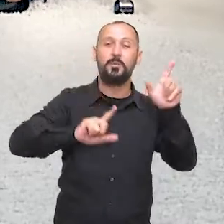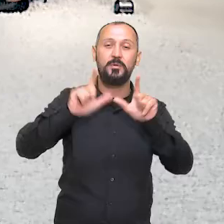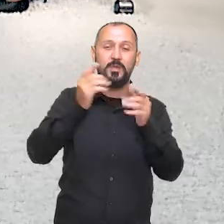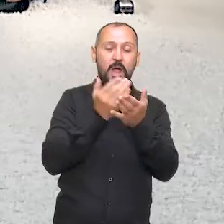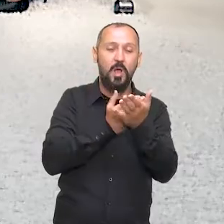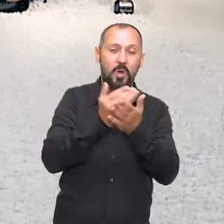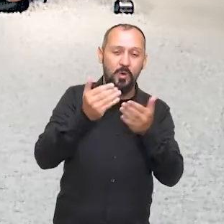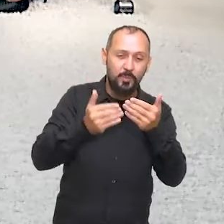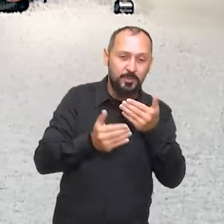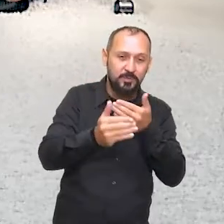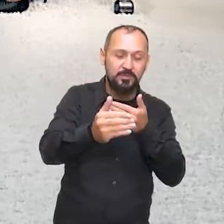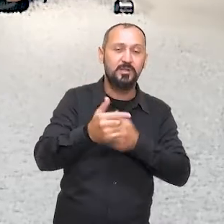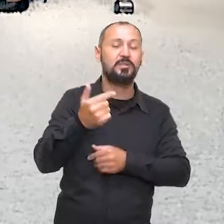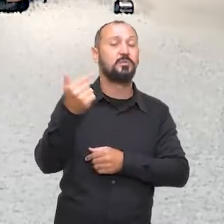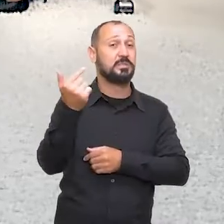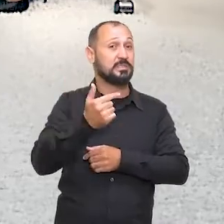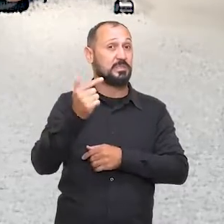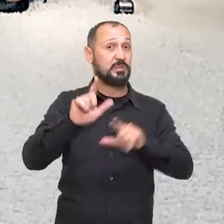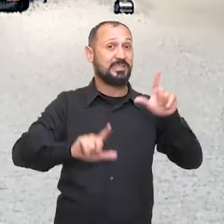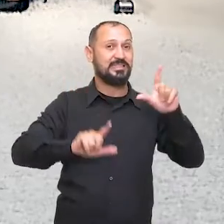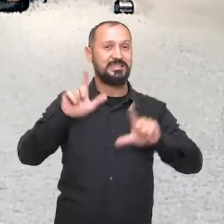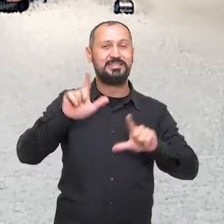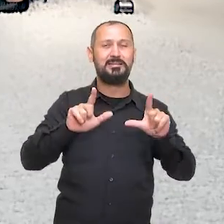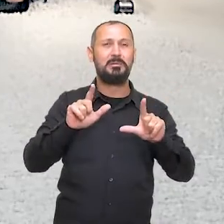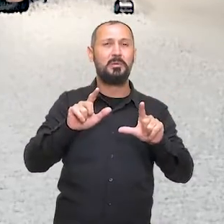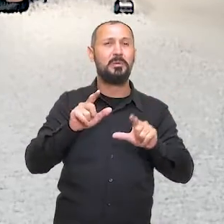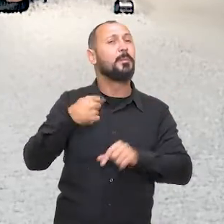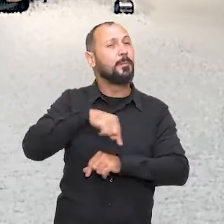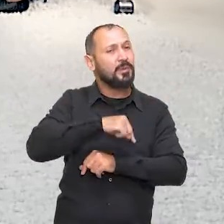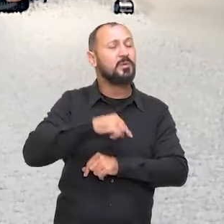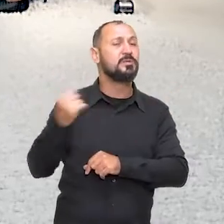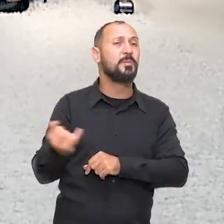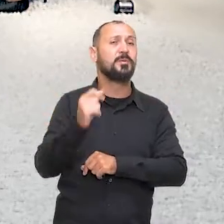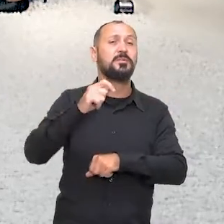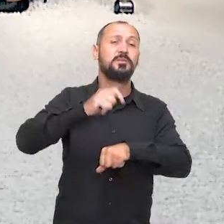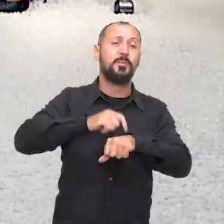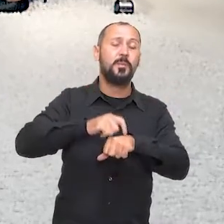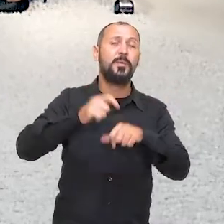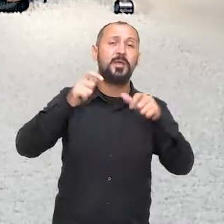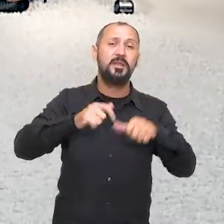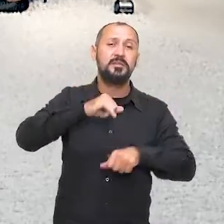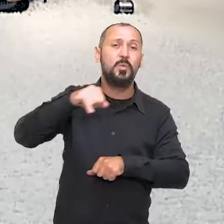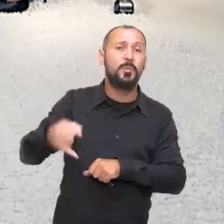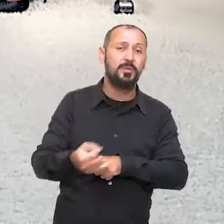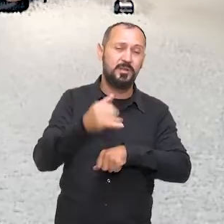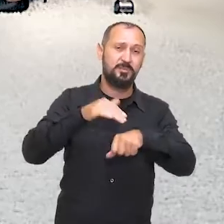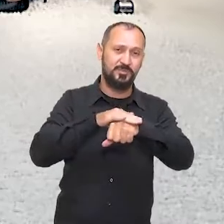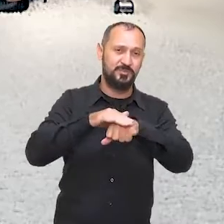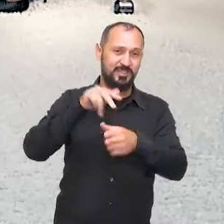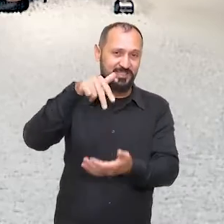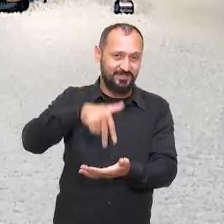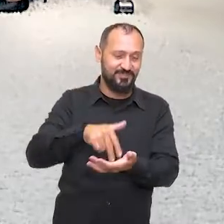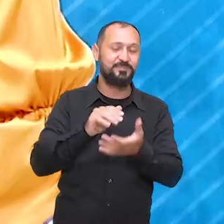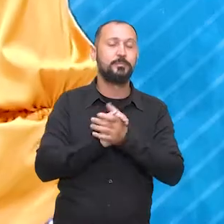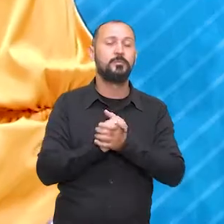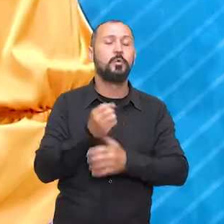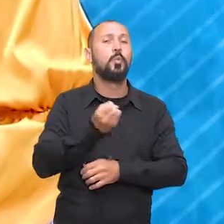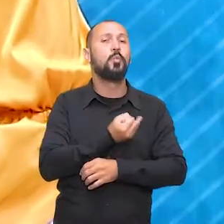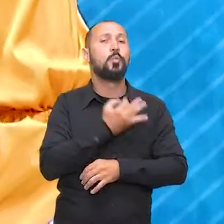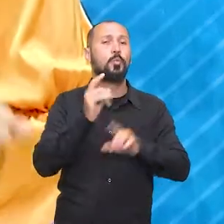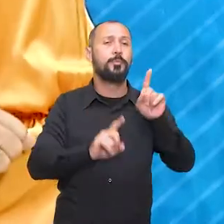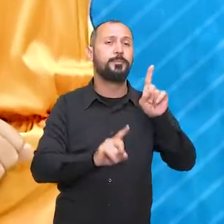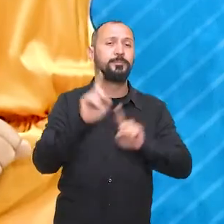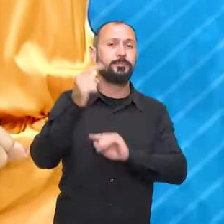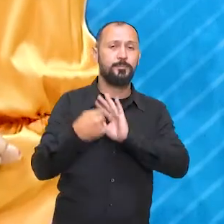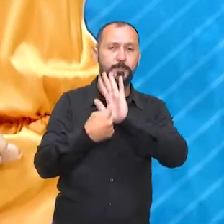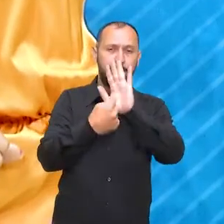que está começando, né? Acho que vocês estão na segunda edição e, assim, é muito importante esse espaço que vocês estão oportunizando para a gente. Esses números